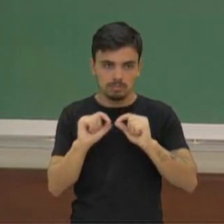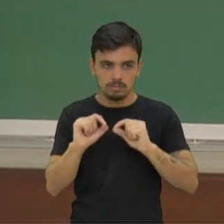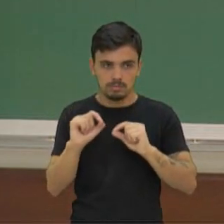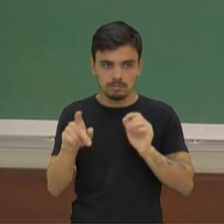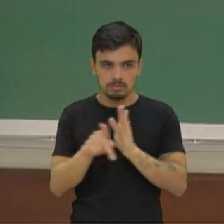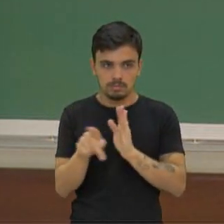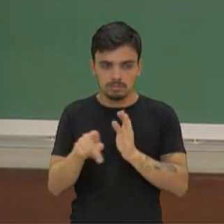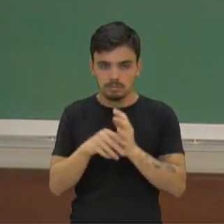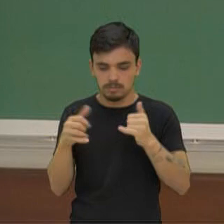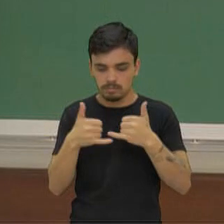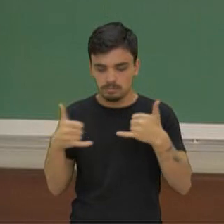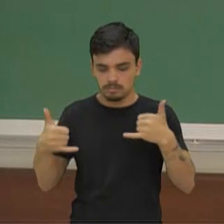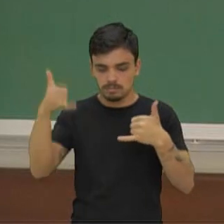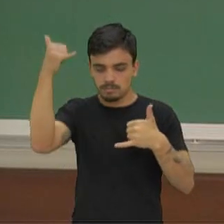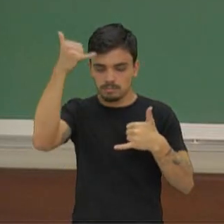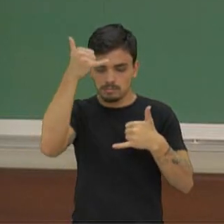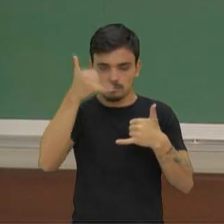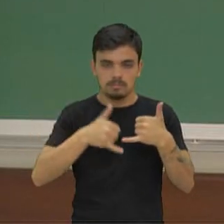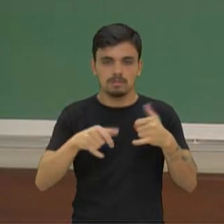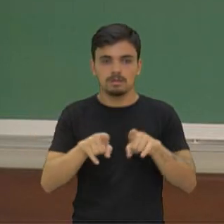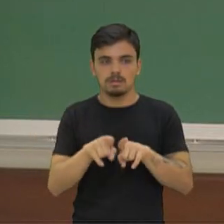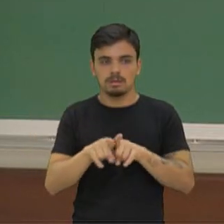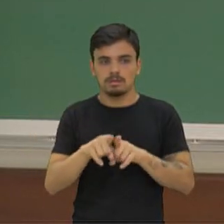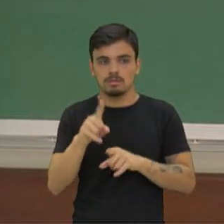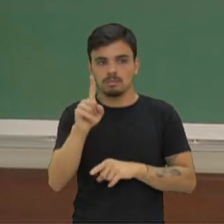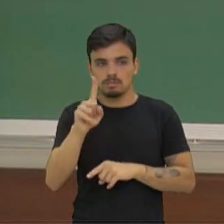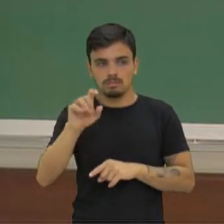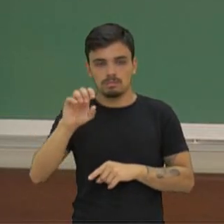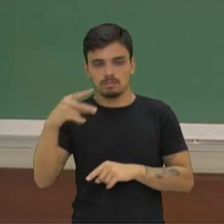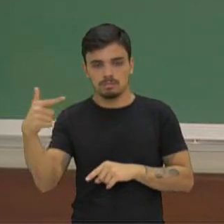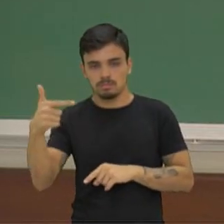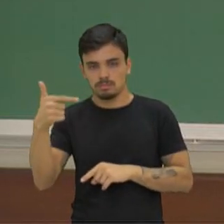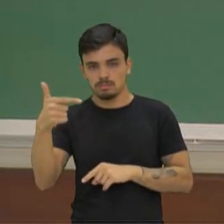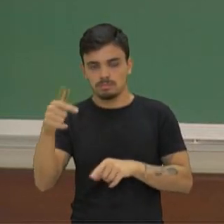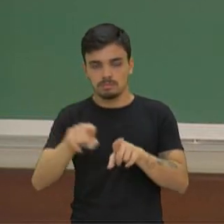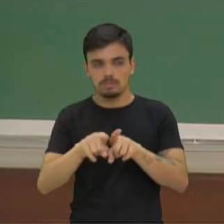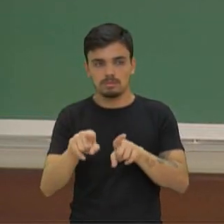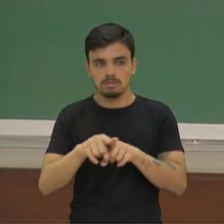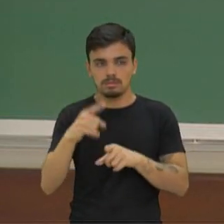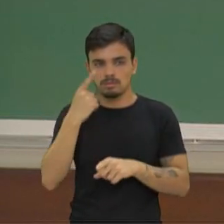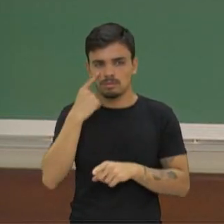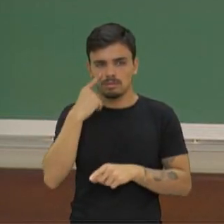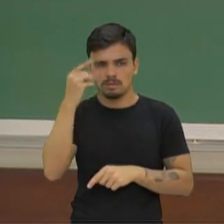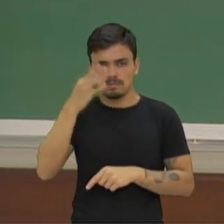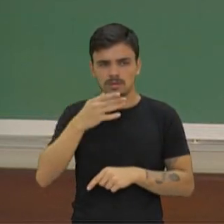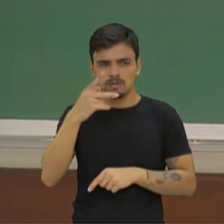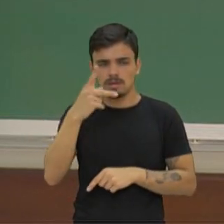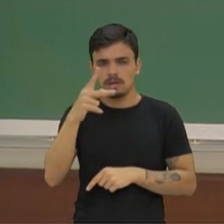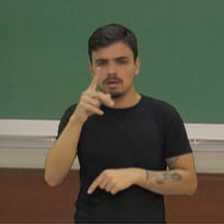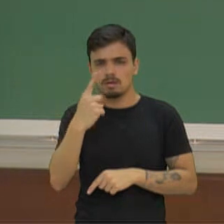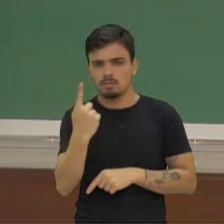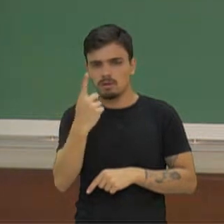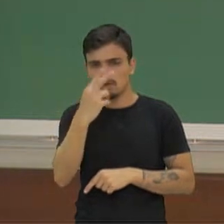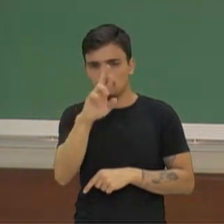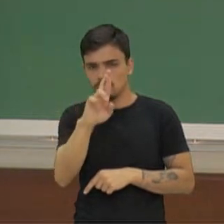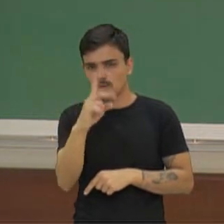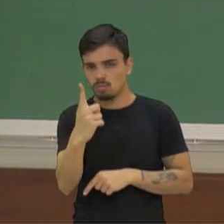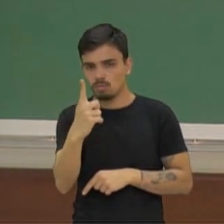desse paralelo. Então, eu tenho paralelo entre 12 e 8. Escreve até assim o símbolozinho paralelo aqui, R1 com